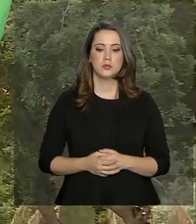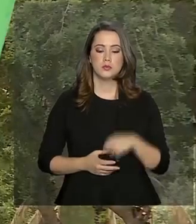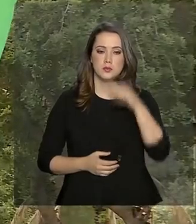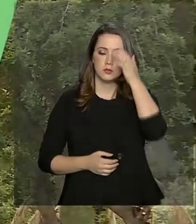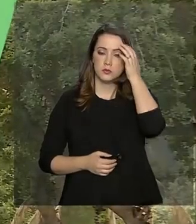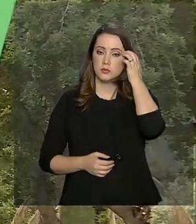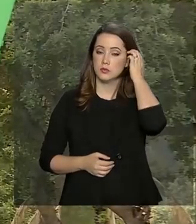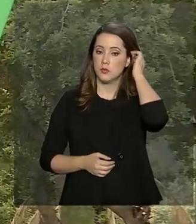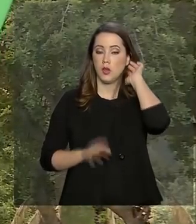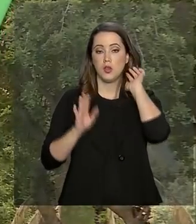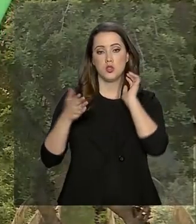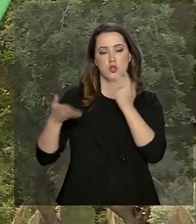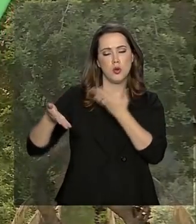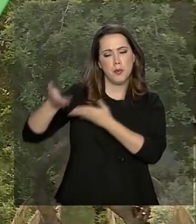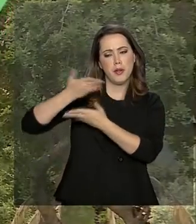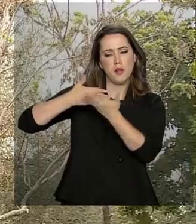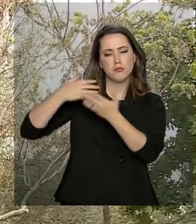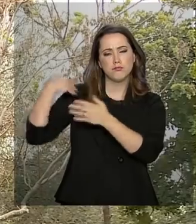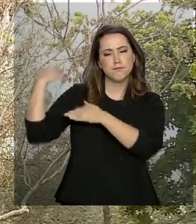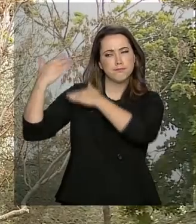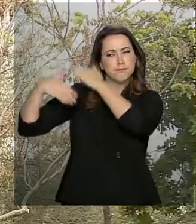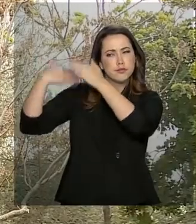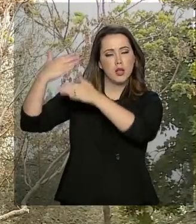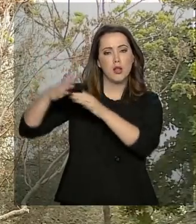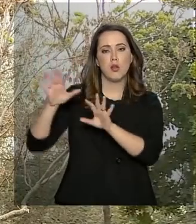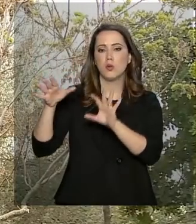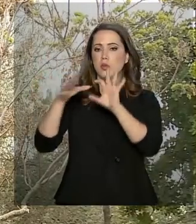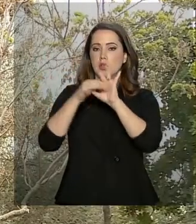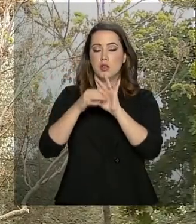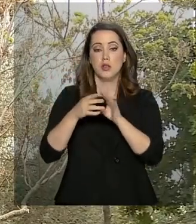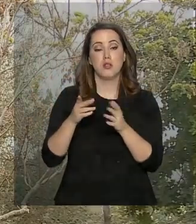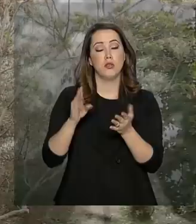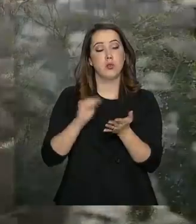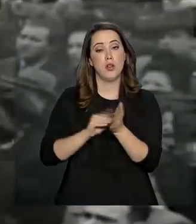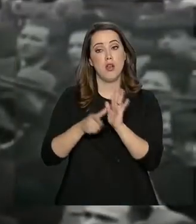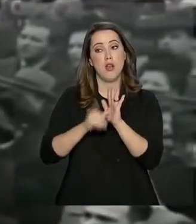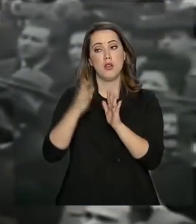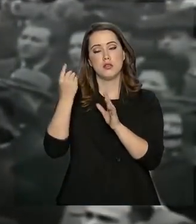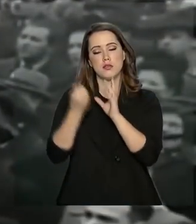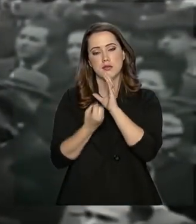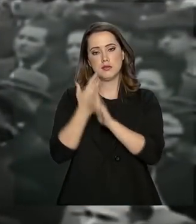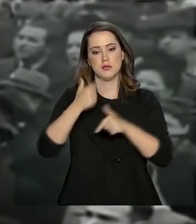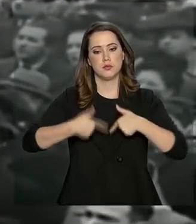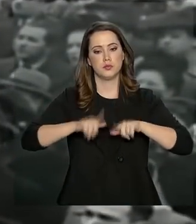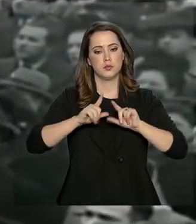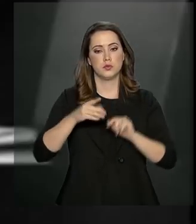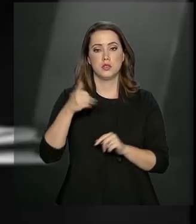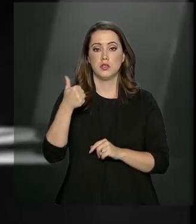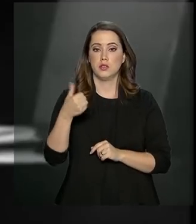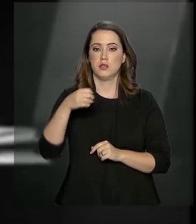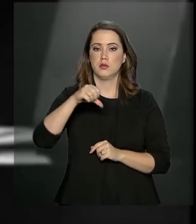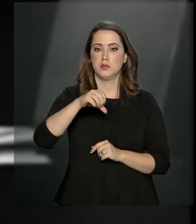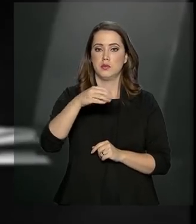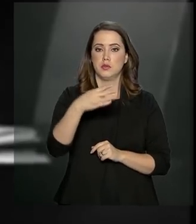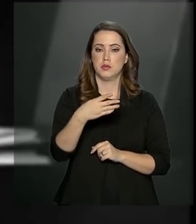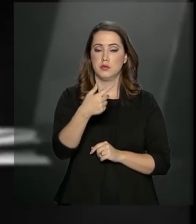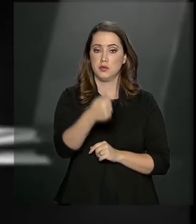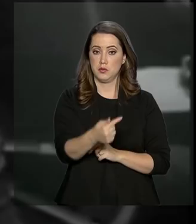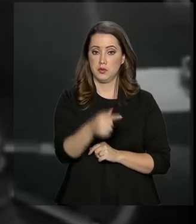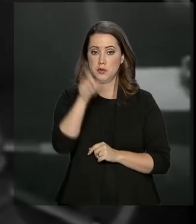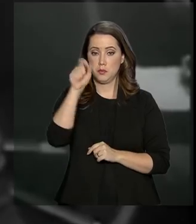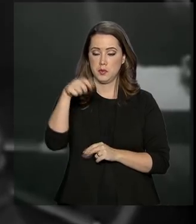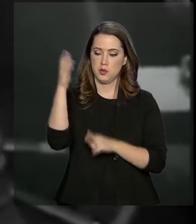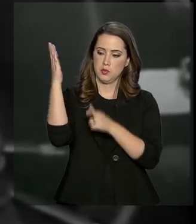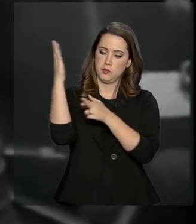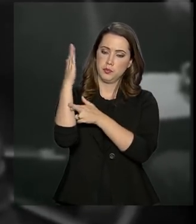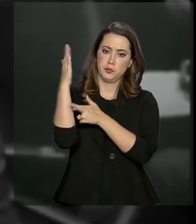Um relacionamento antigo, que nasceu quando Israel ainda não havia sido criada. Em 1947, o então chanceler